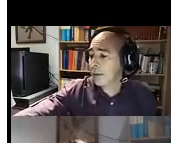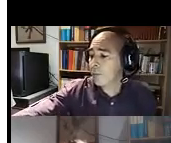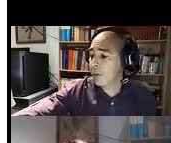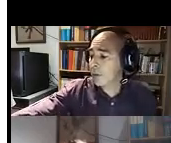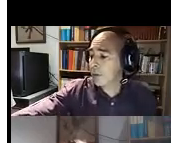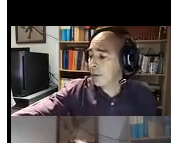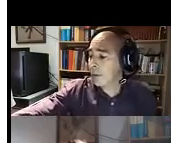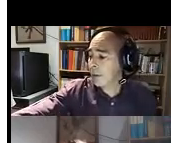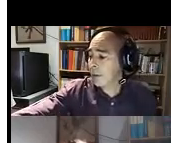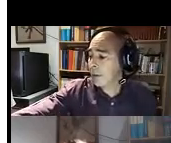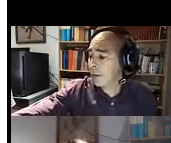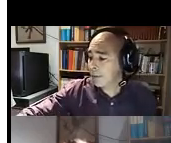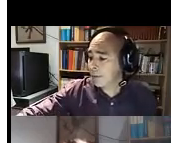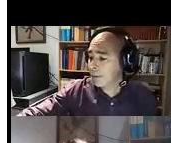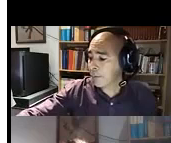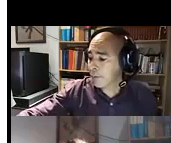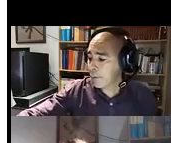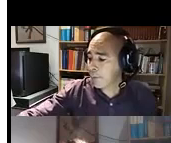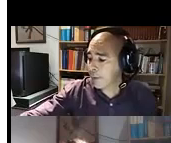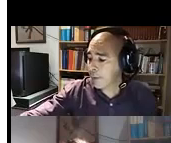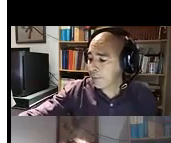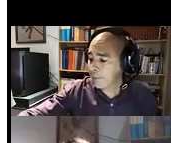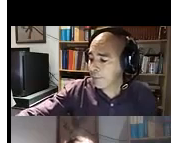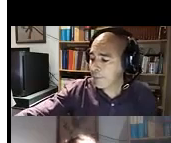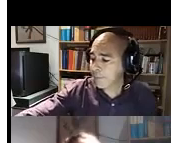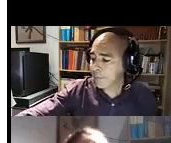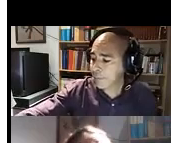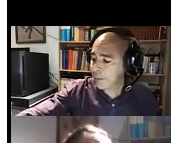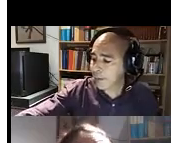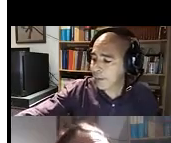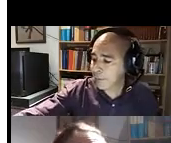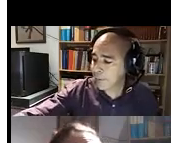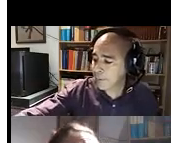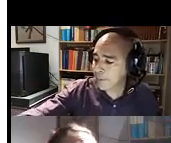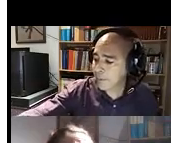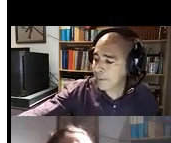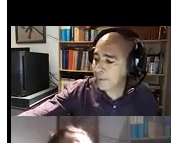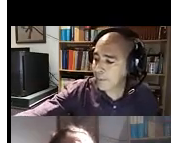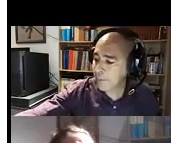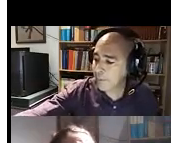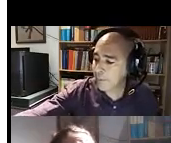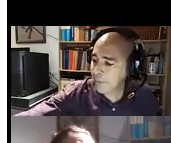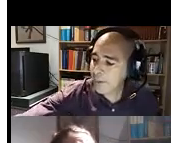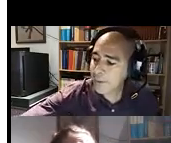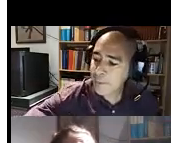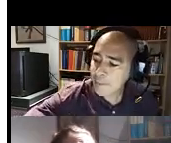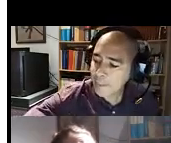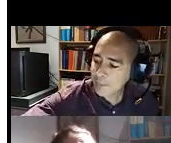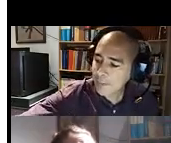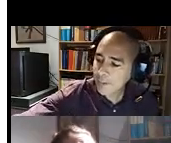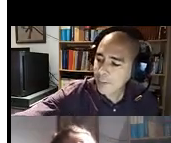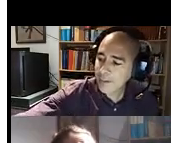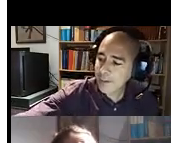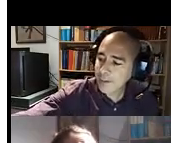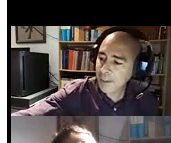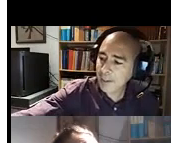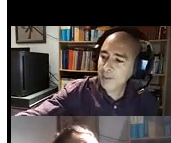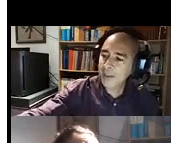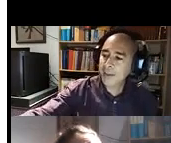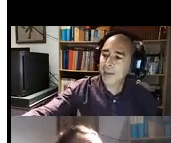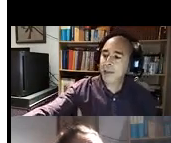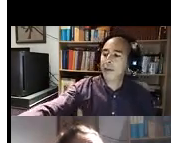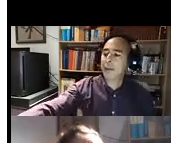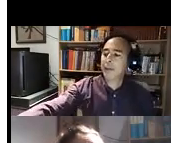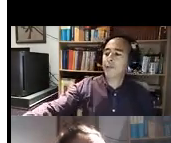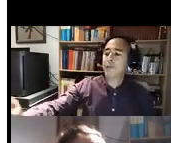e além do catálogo a ver se eu consigo para ti mas tentar aqui fazer ó é difícil Ok